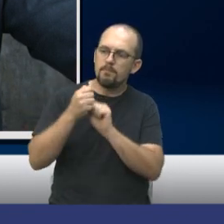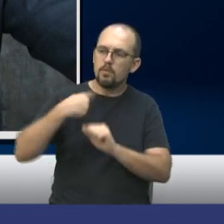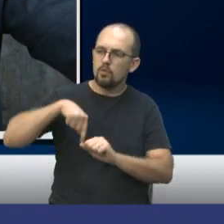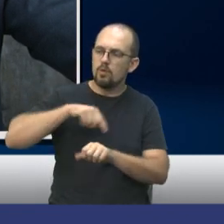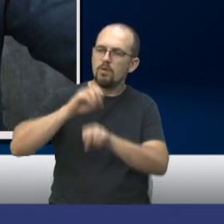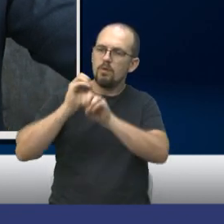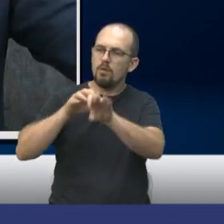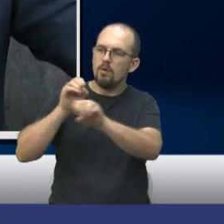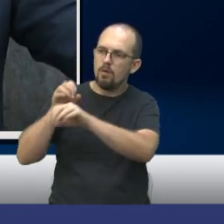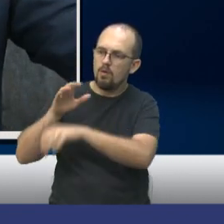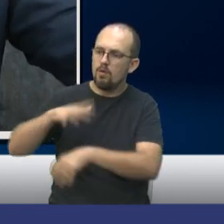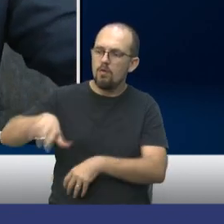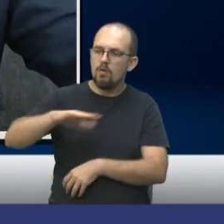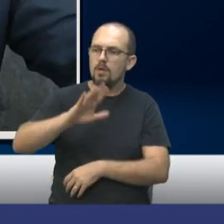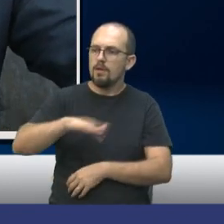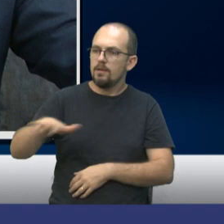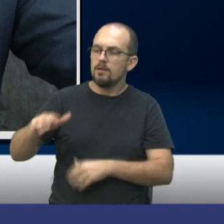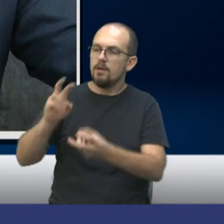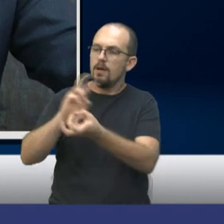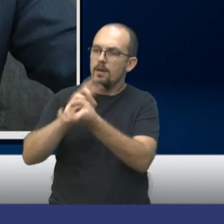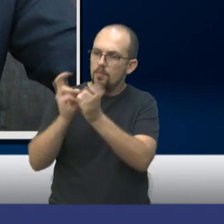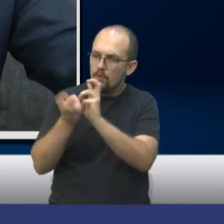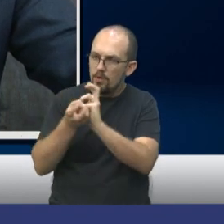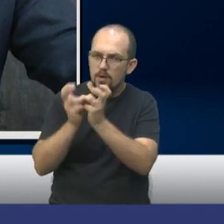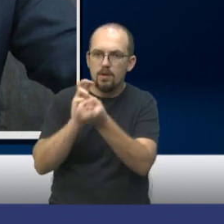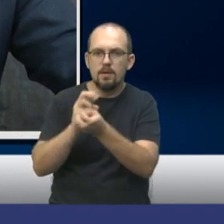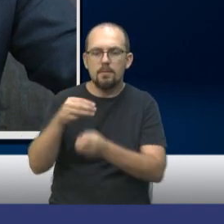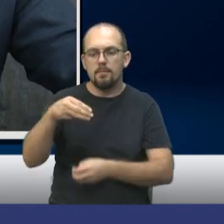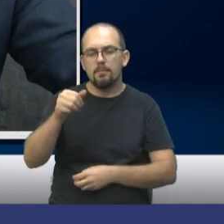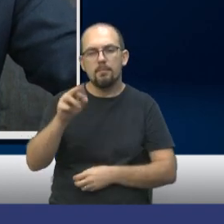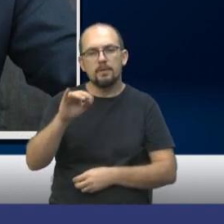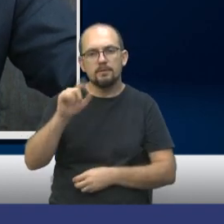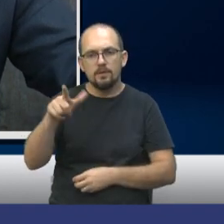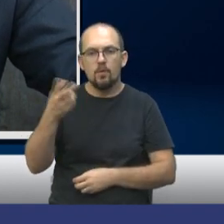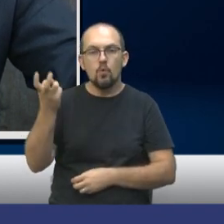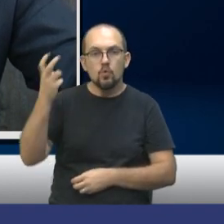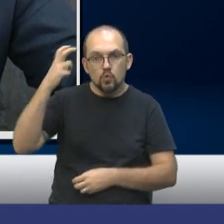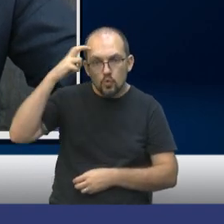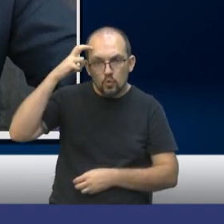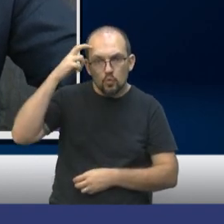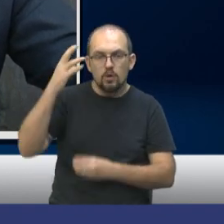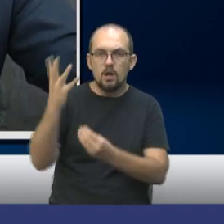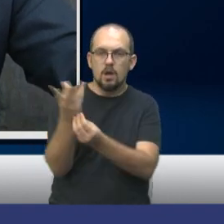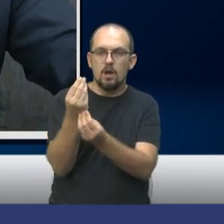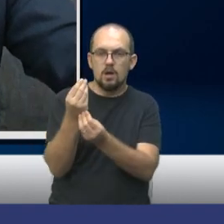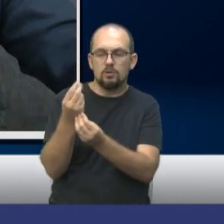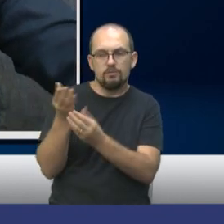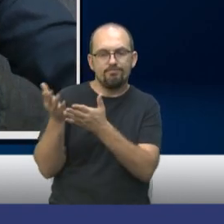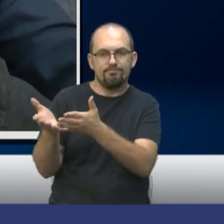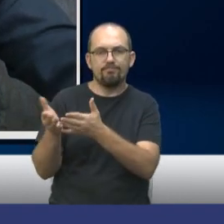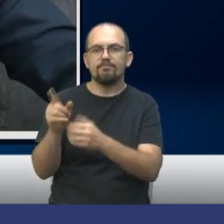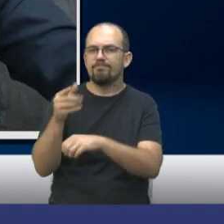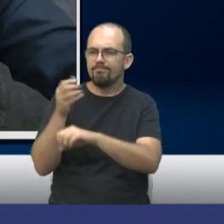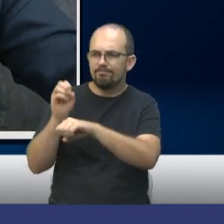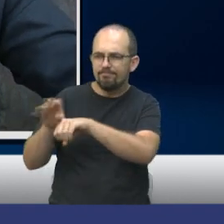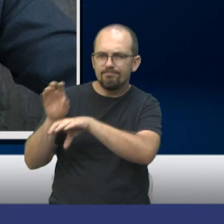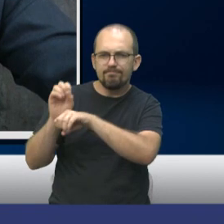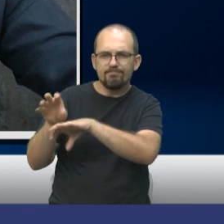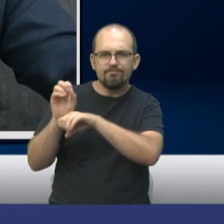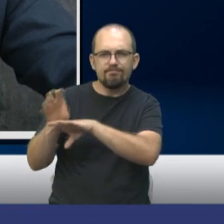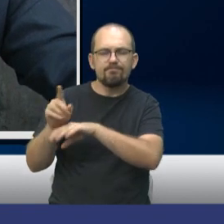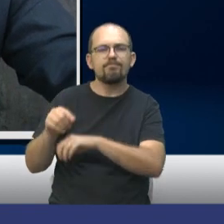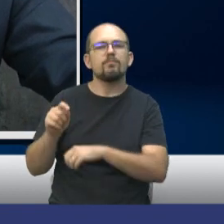aula para essas crianças de capoeira, arte marcial e cultura, e uma arte marcial que você treina essa molecada,